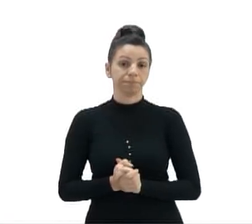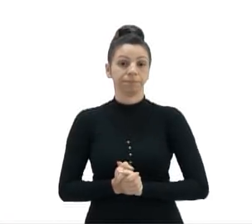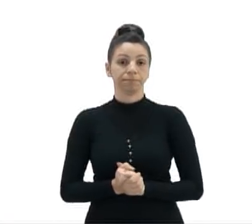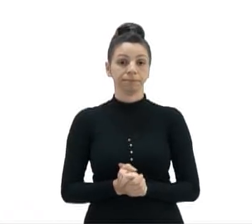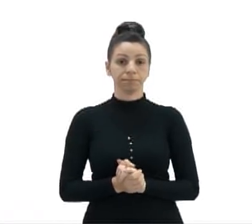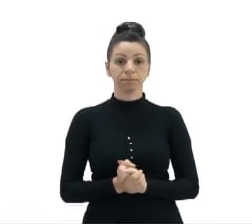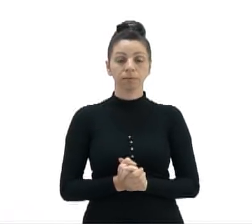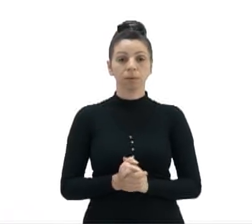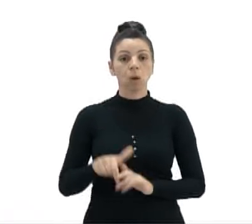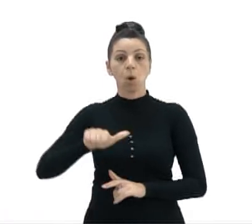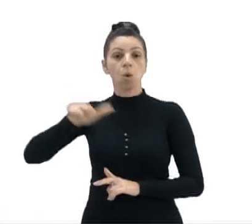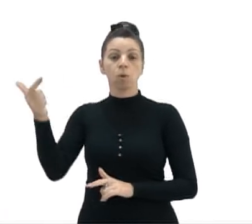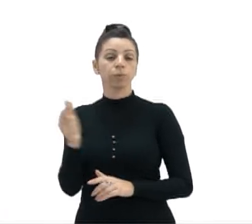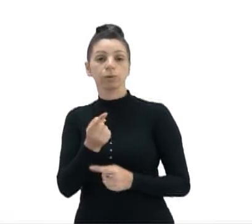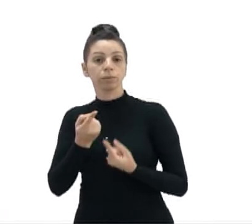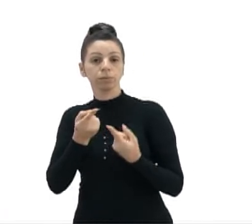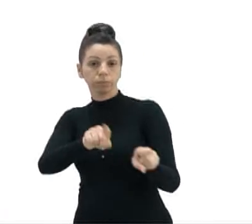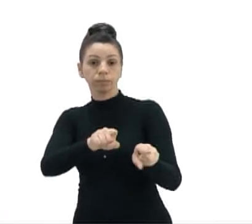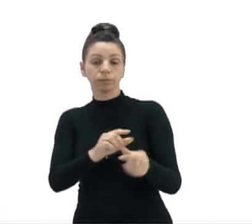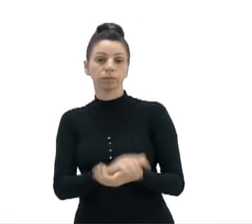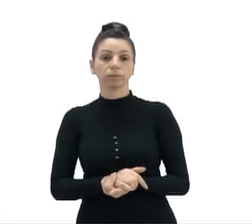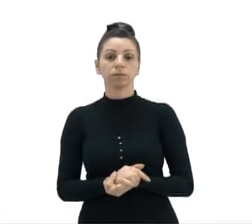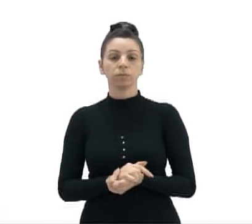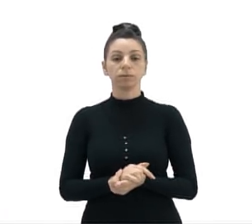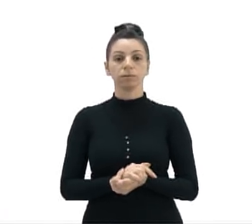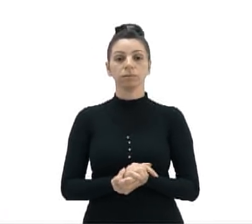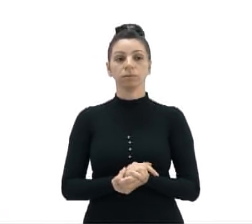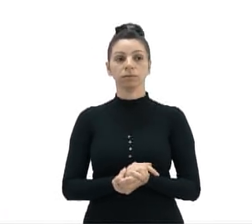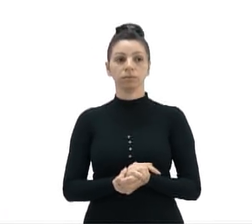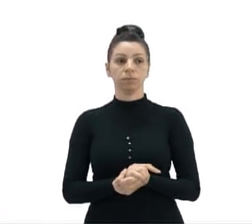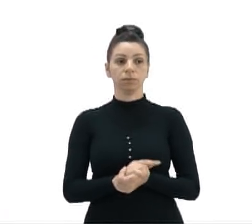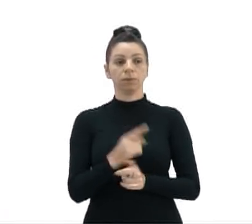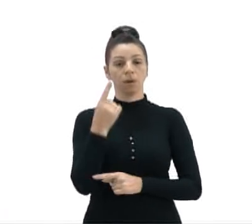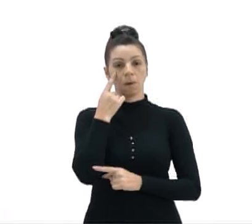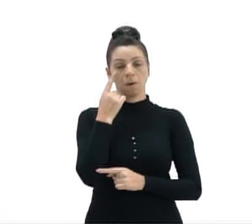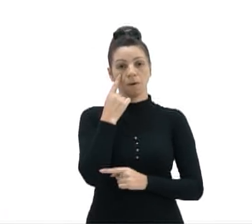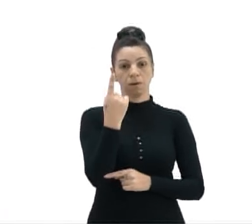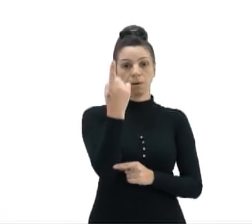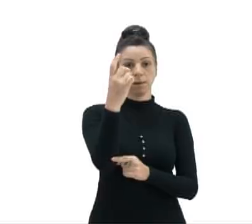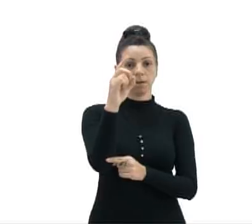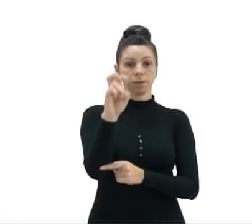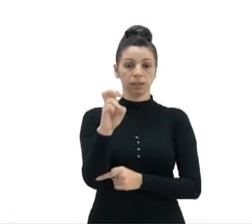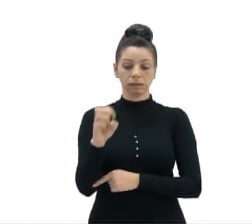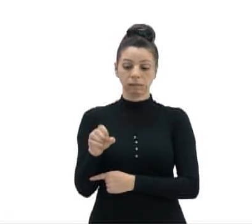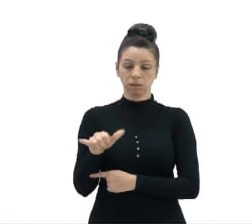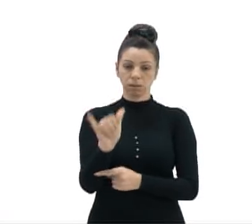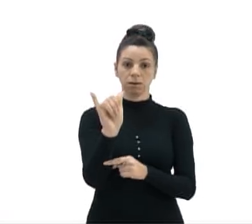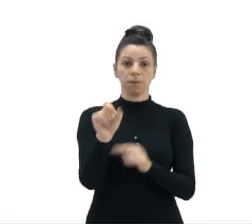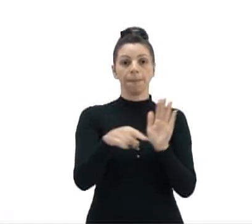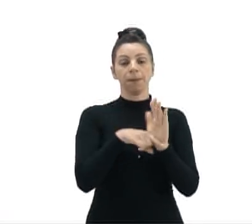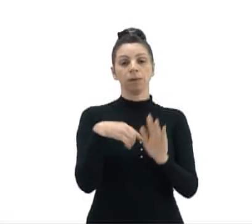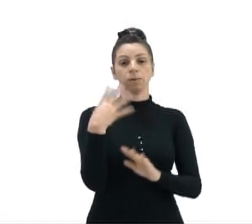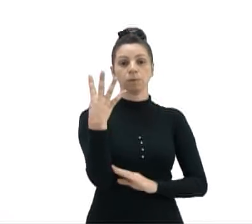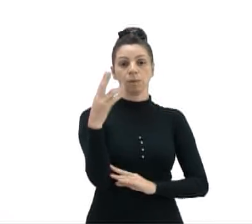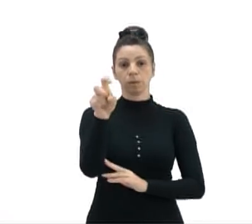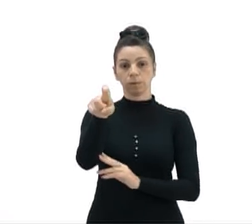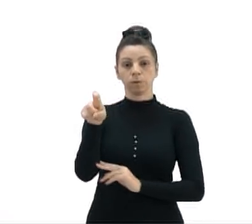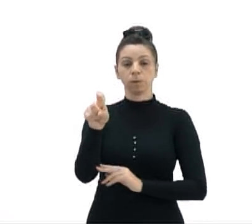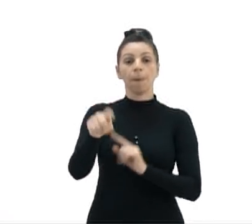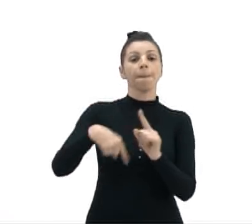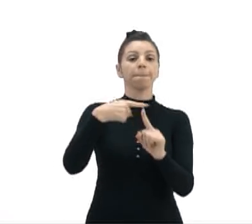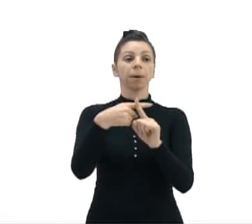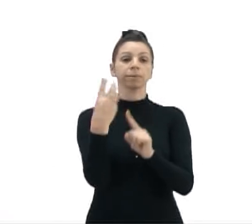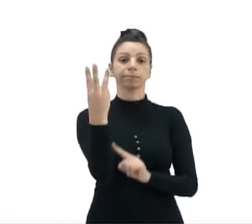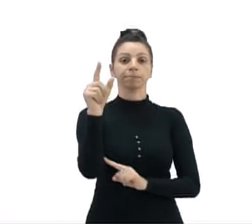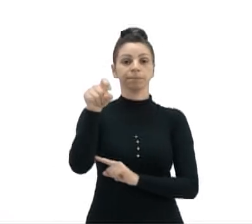desafio. Resolva a adição dos monômios semelhantes. Eu tenho 15y menos 4x mais